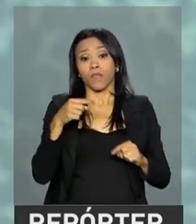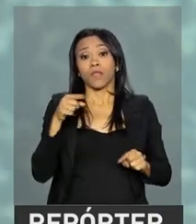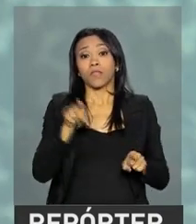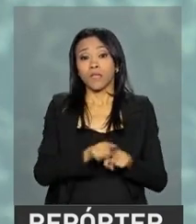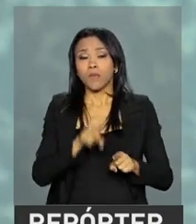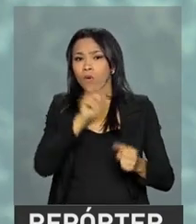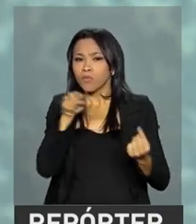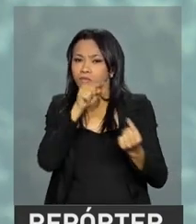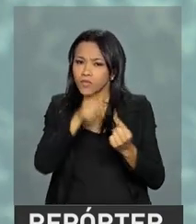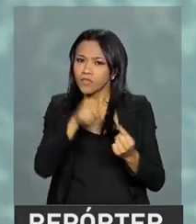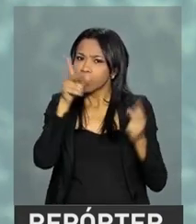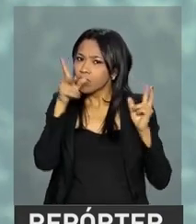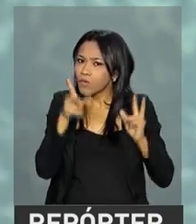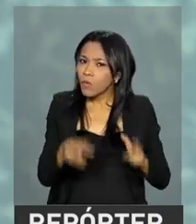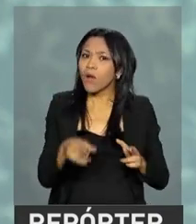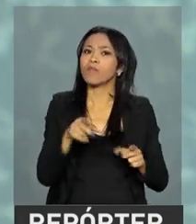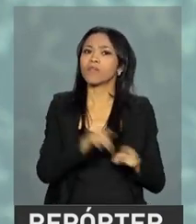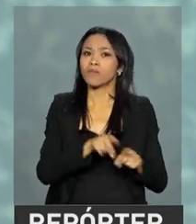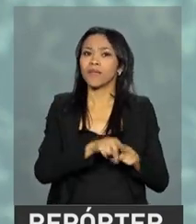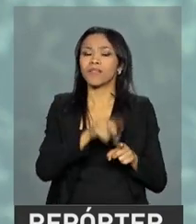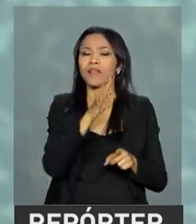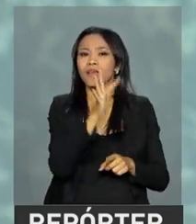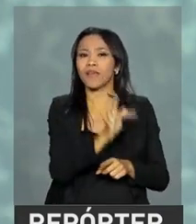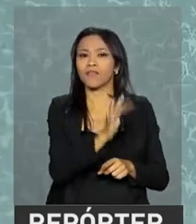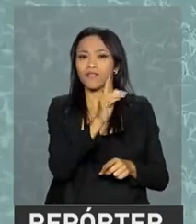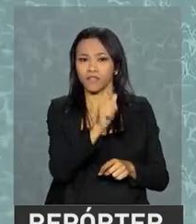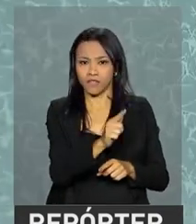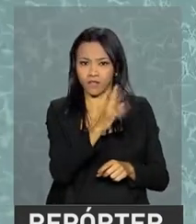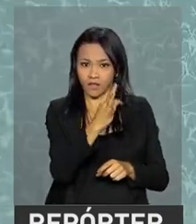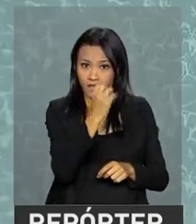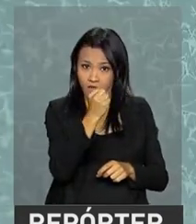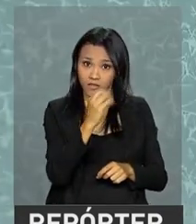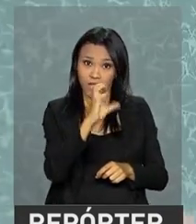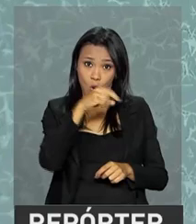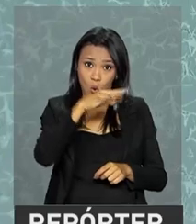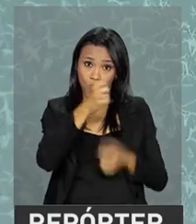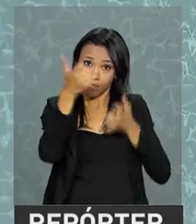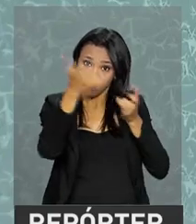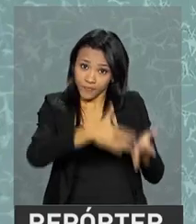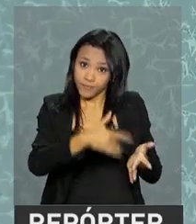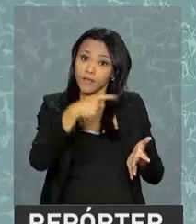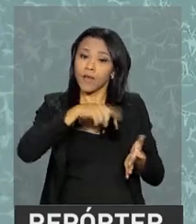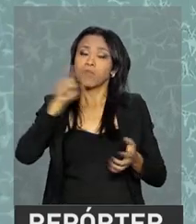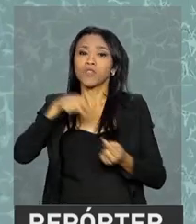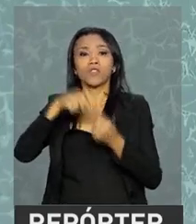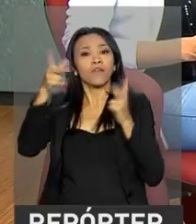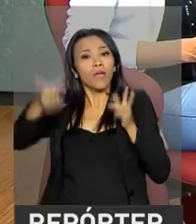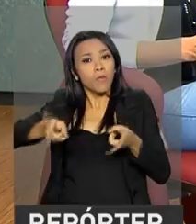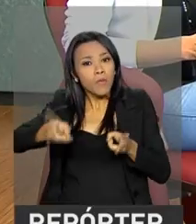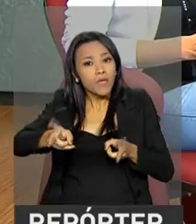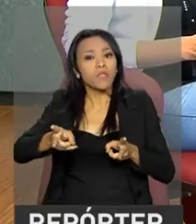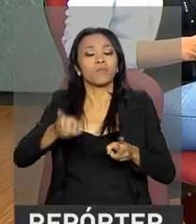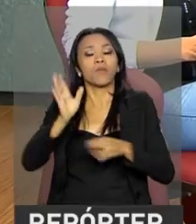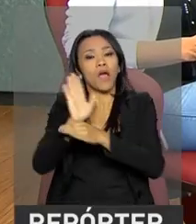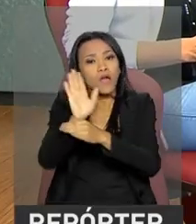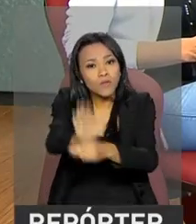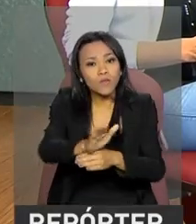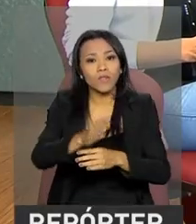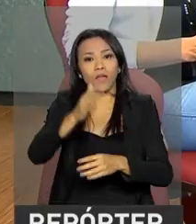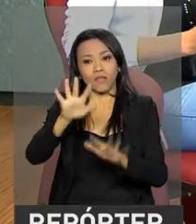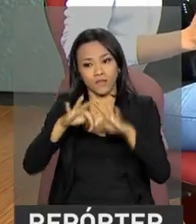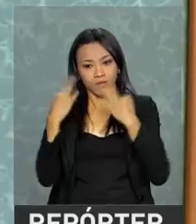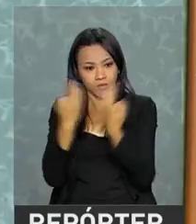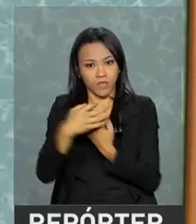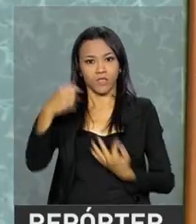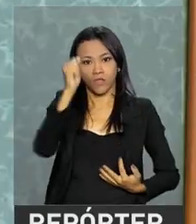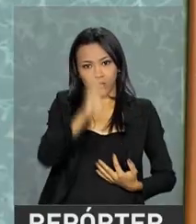mesmo objetivo da liberação das contas inativas do fgts beneficiará família brasileira e acelerar a recuperação da economia do